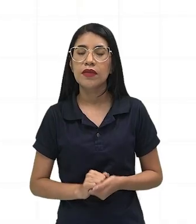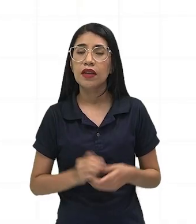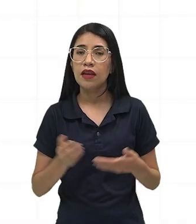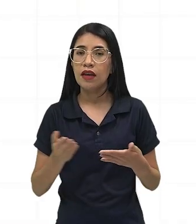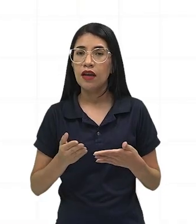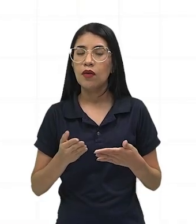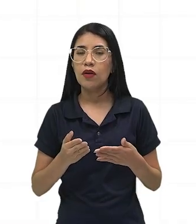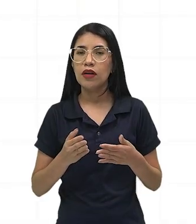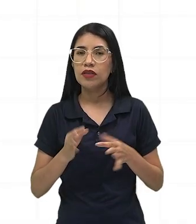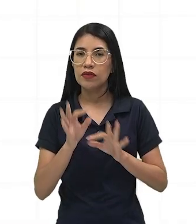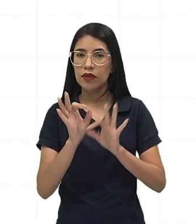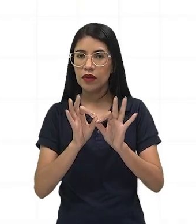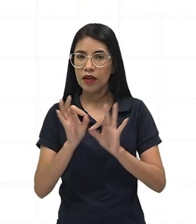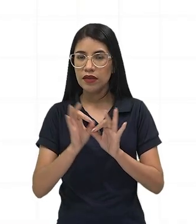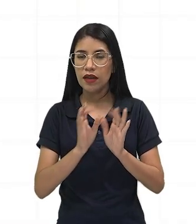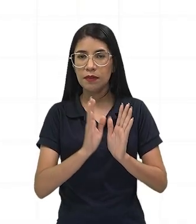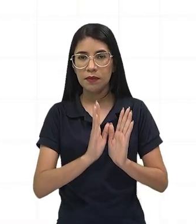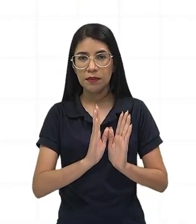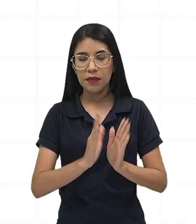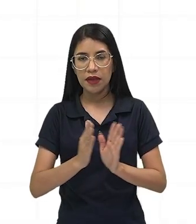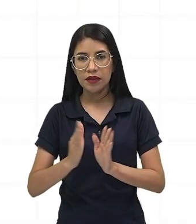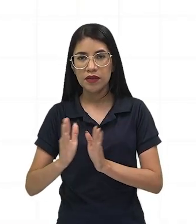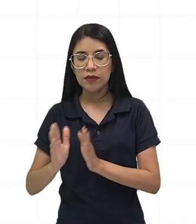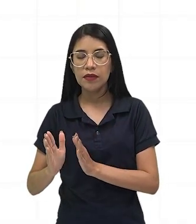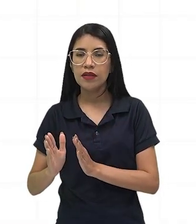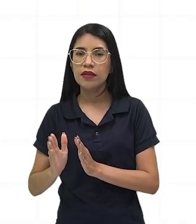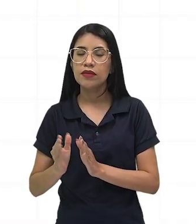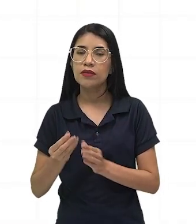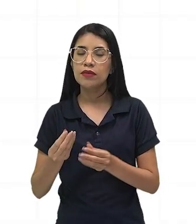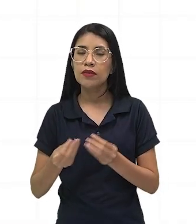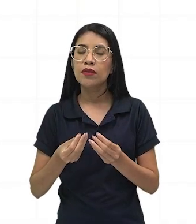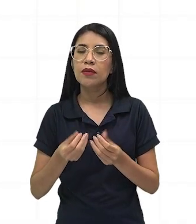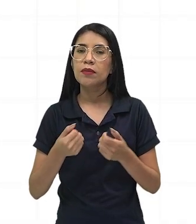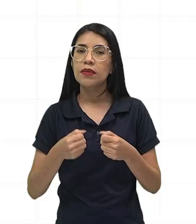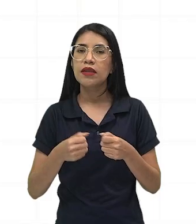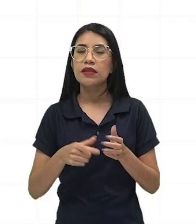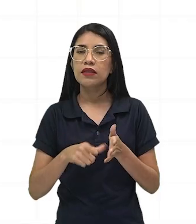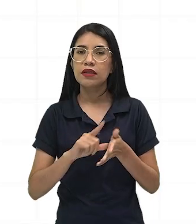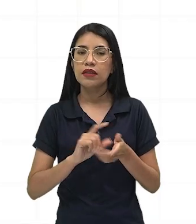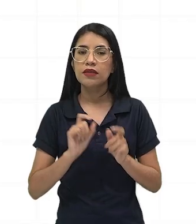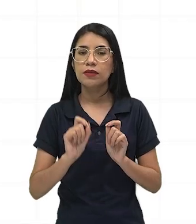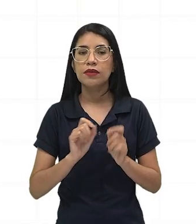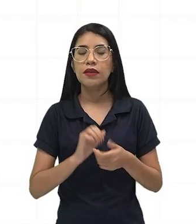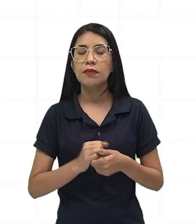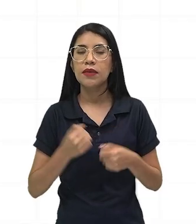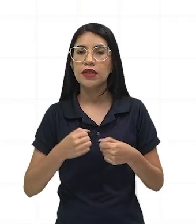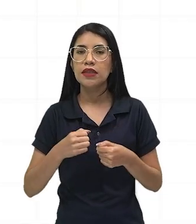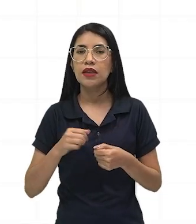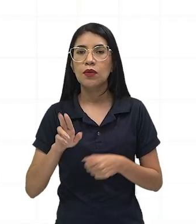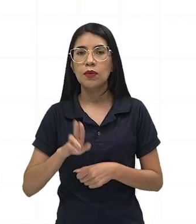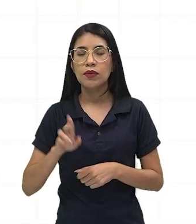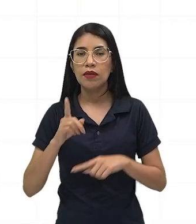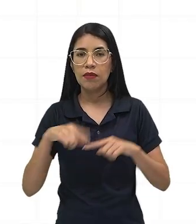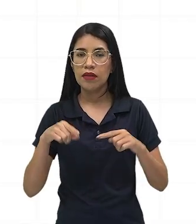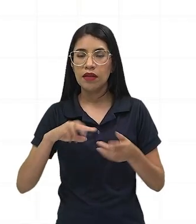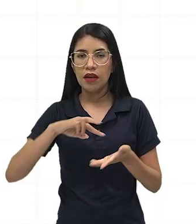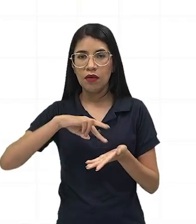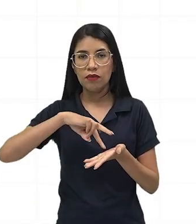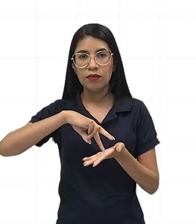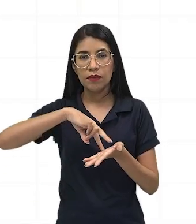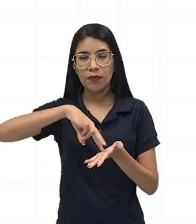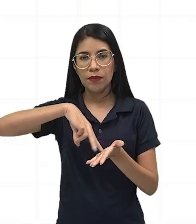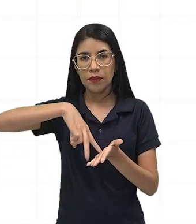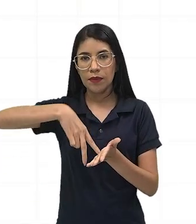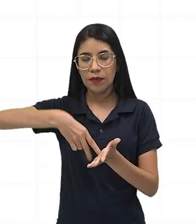Agora vamos construir. Para se construir a mediatriz, é necessário um compasso,